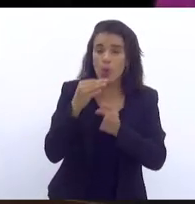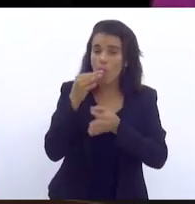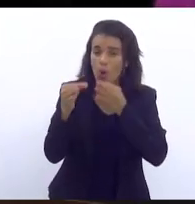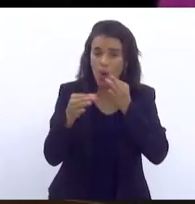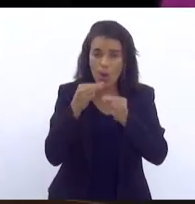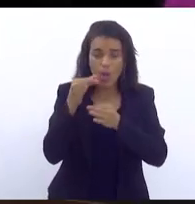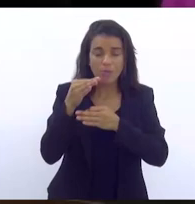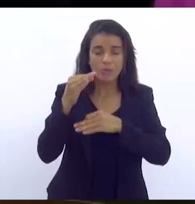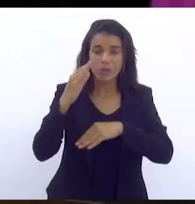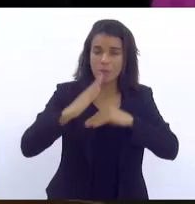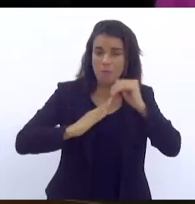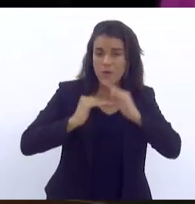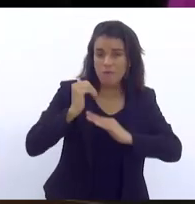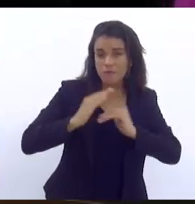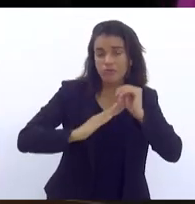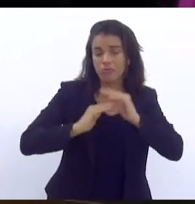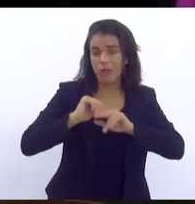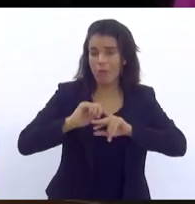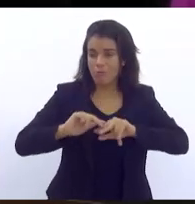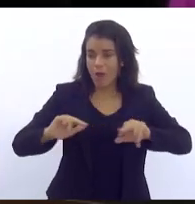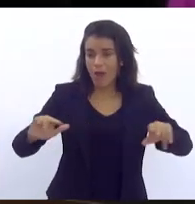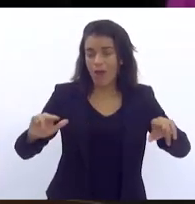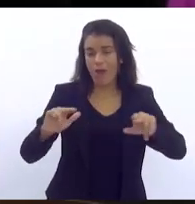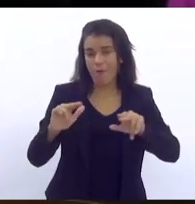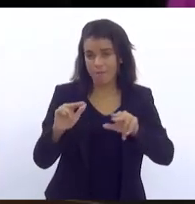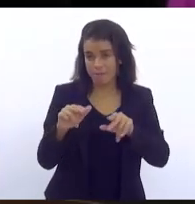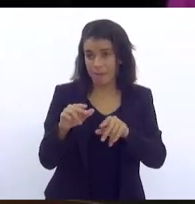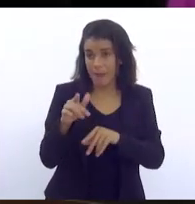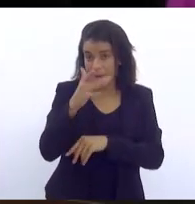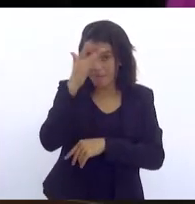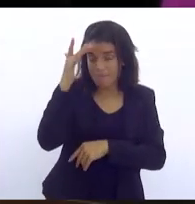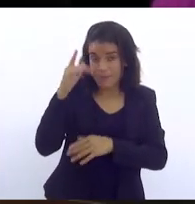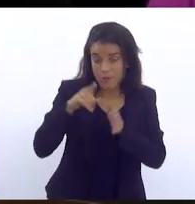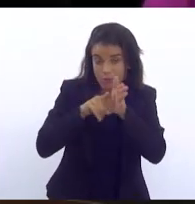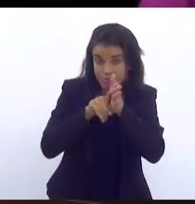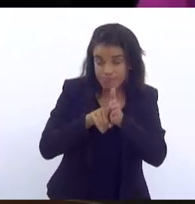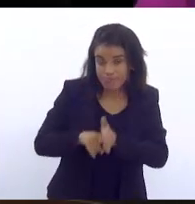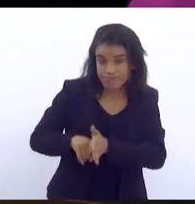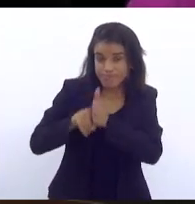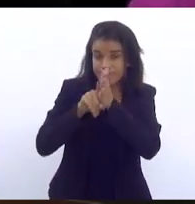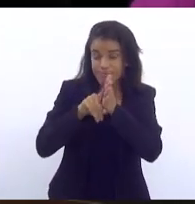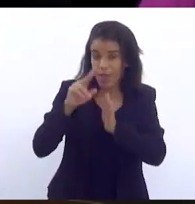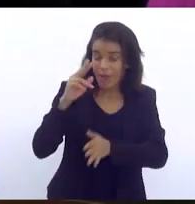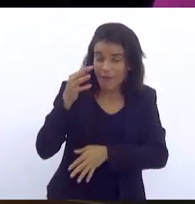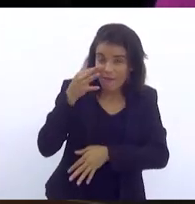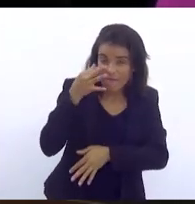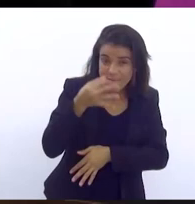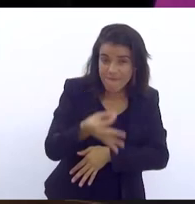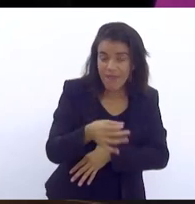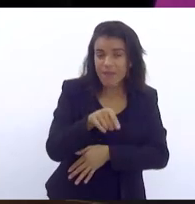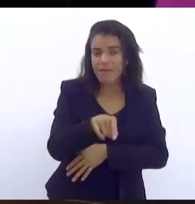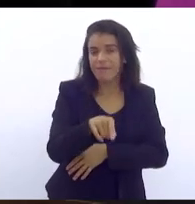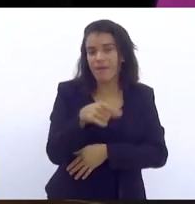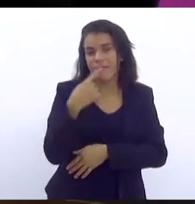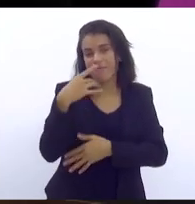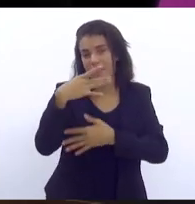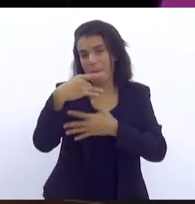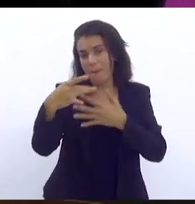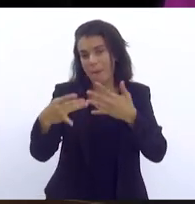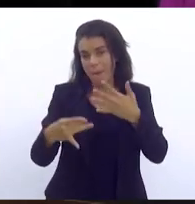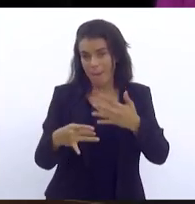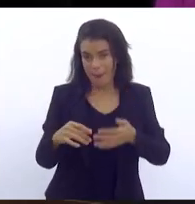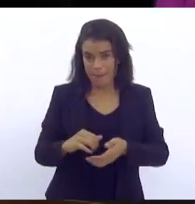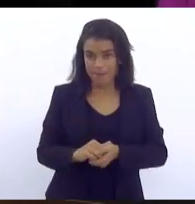notas técnicas tudo tudo pode podem a pessoa que consultar o processo vai ter noção de tudo que aconteceu relacionado a esse tema